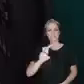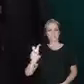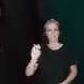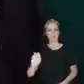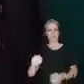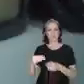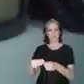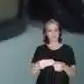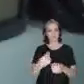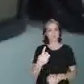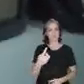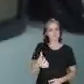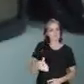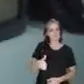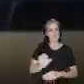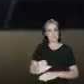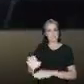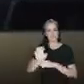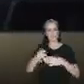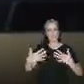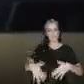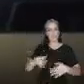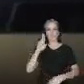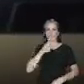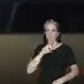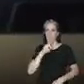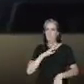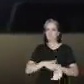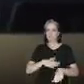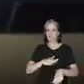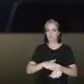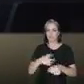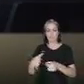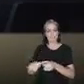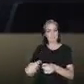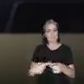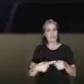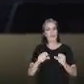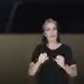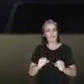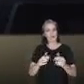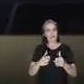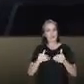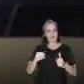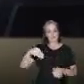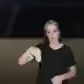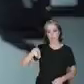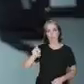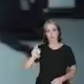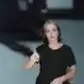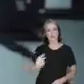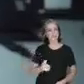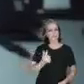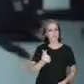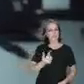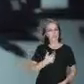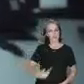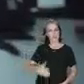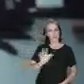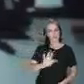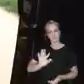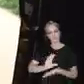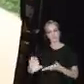municípios de 16 estados estão em situação de emergência. As cidades podem solicitar ao MDR recursos